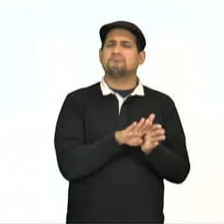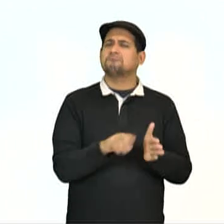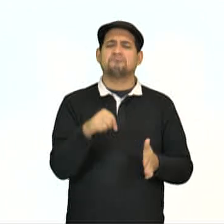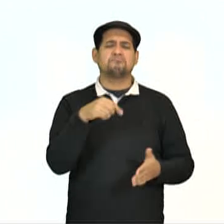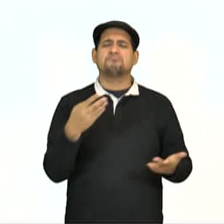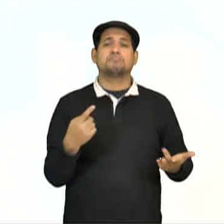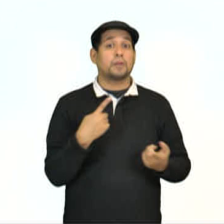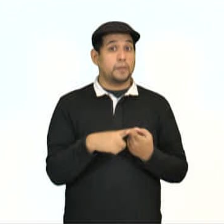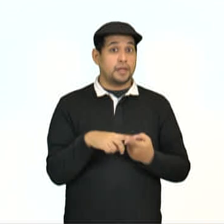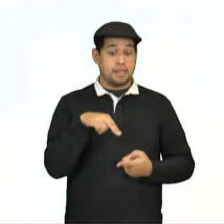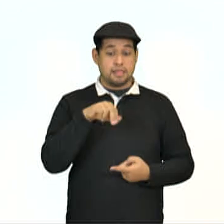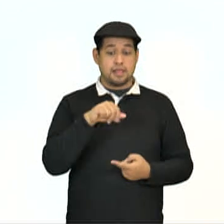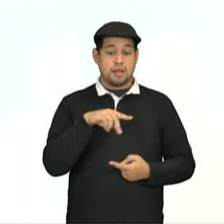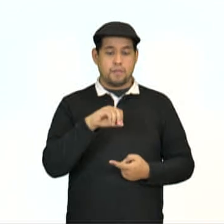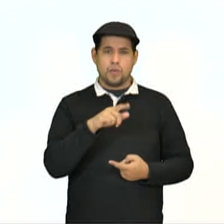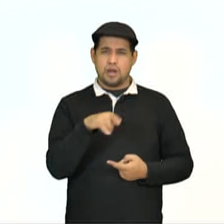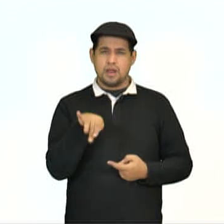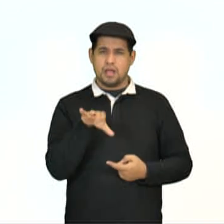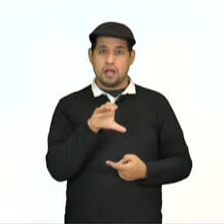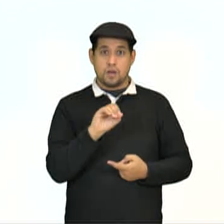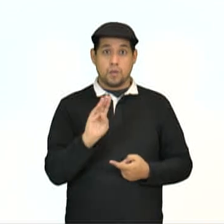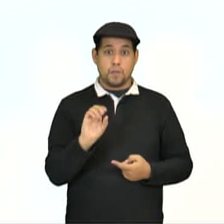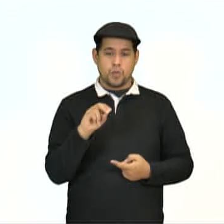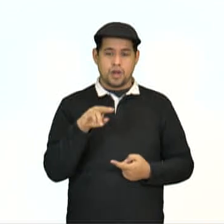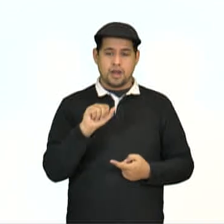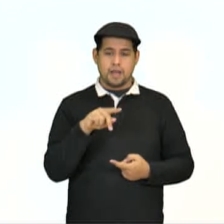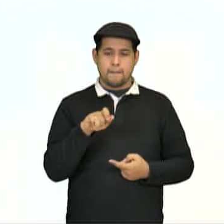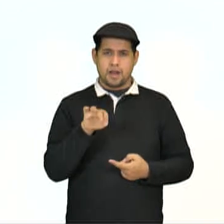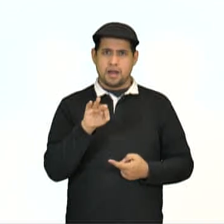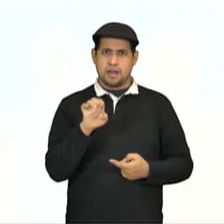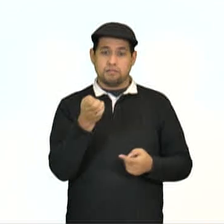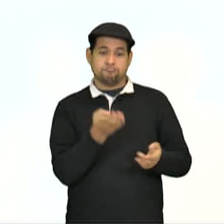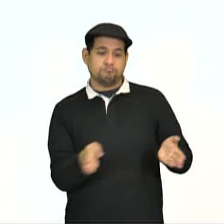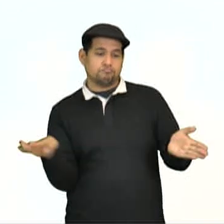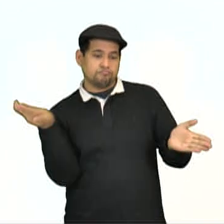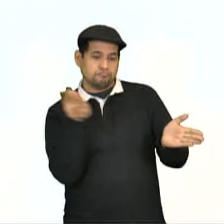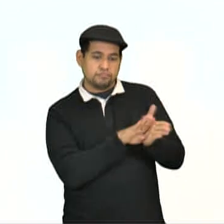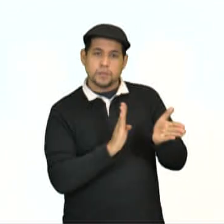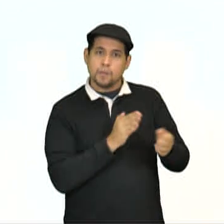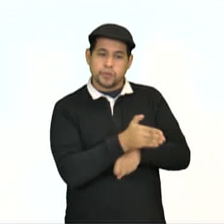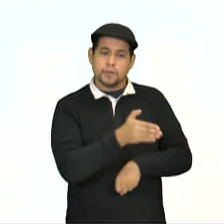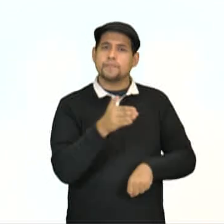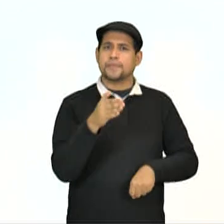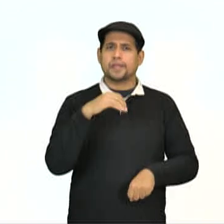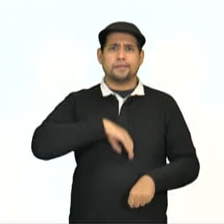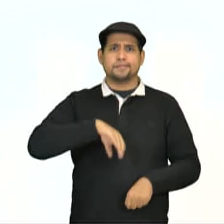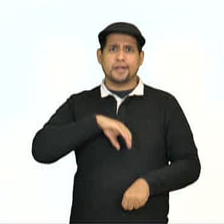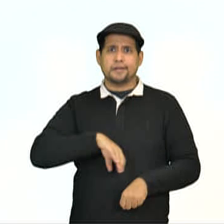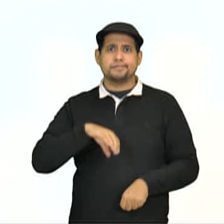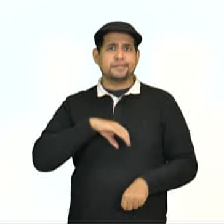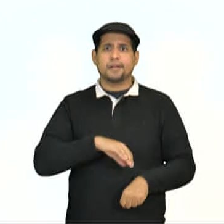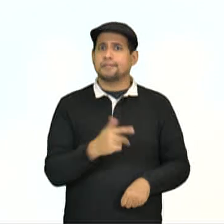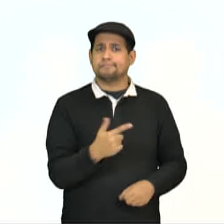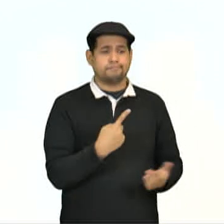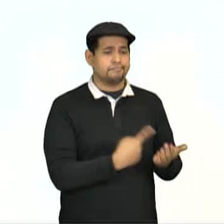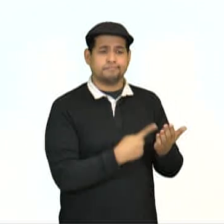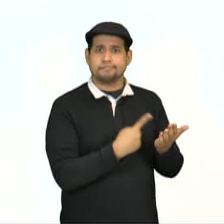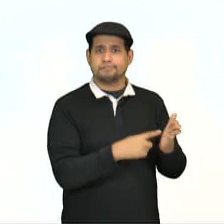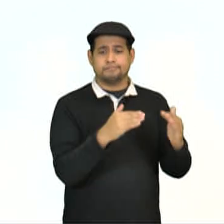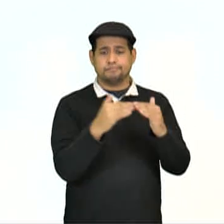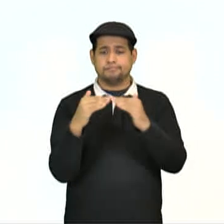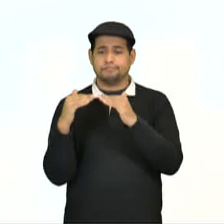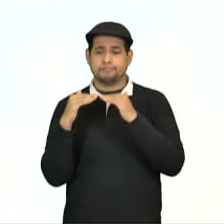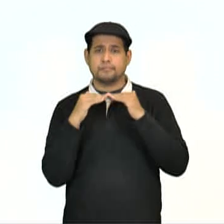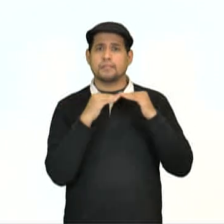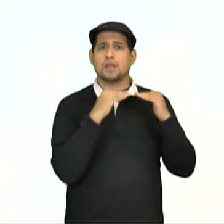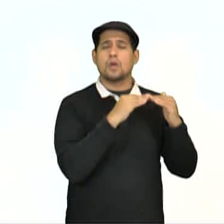Porque Napoleão Bonaparte havia invadido Portugal. Portugal não havia cumprido com os acordos do